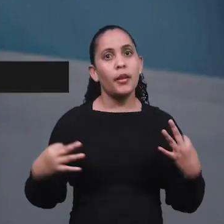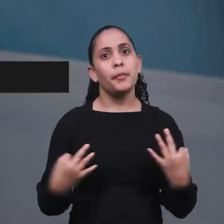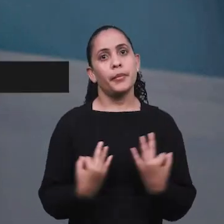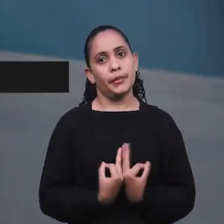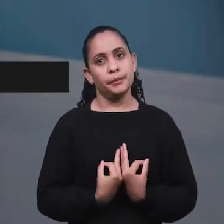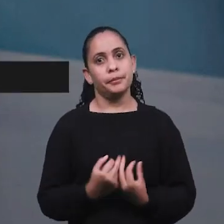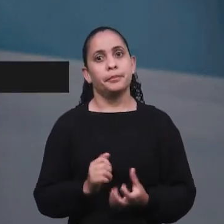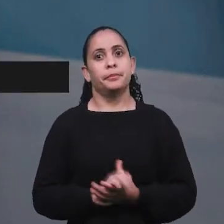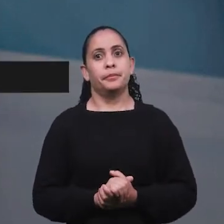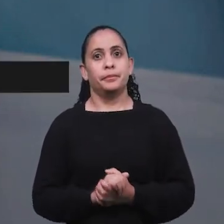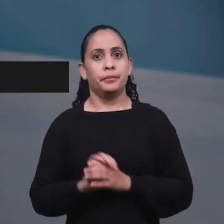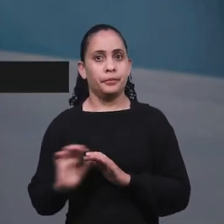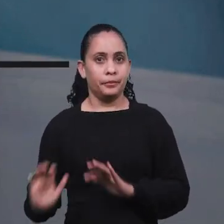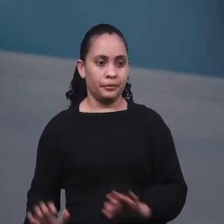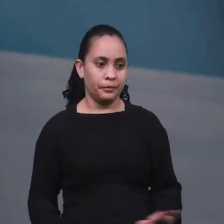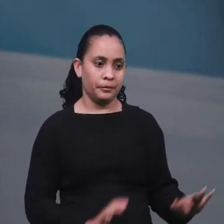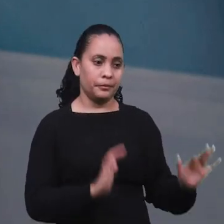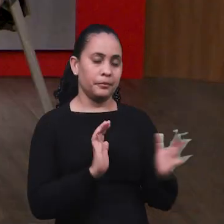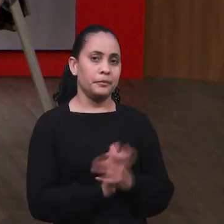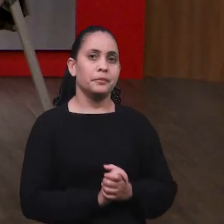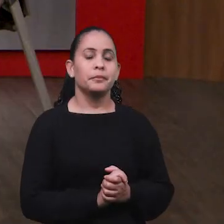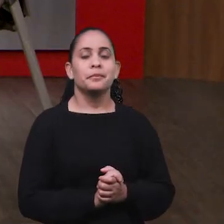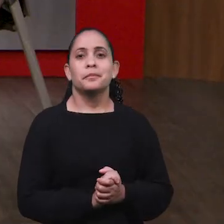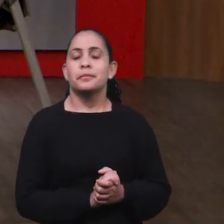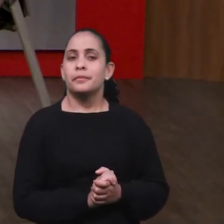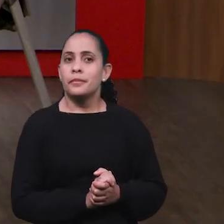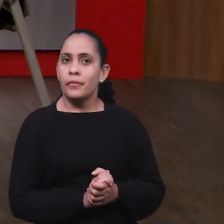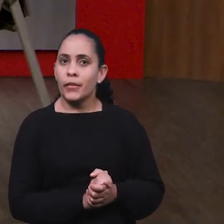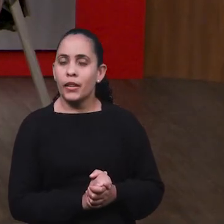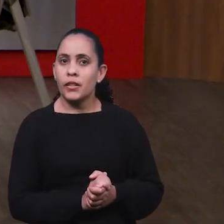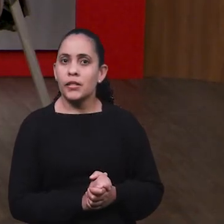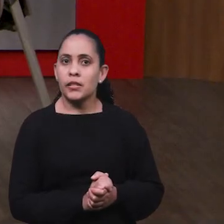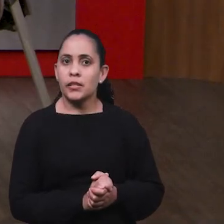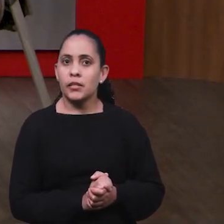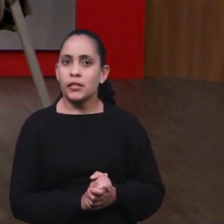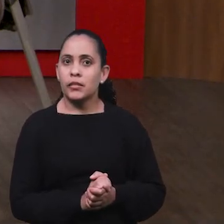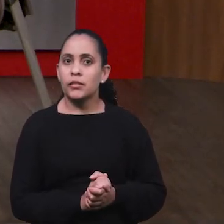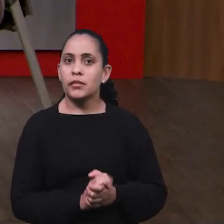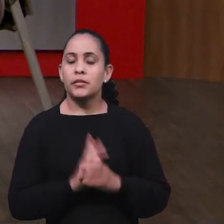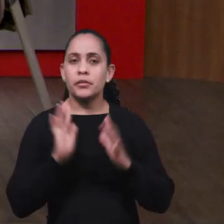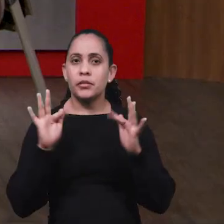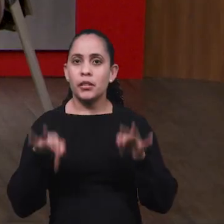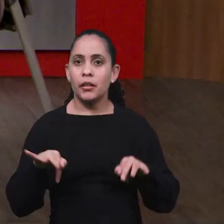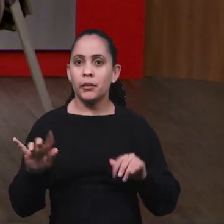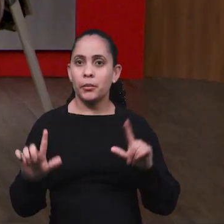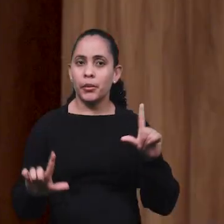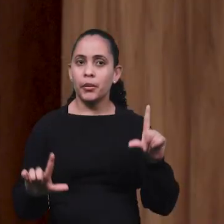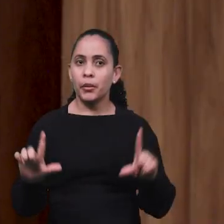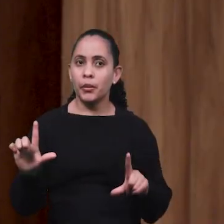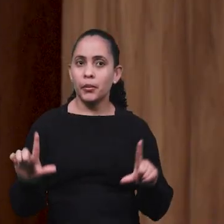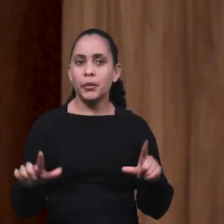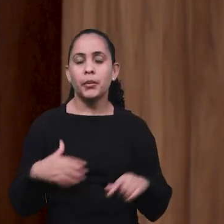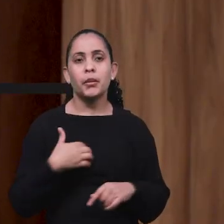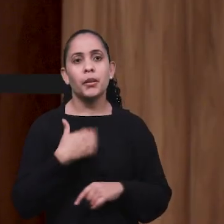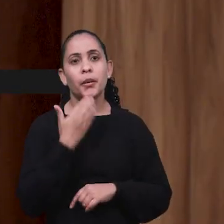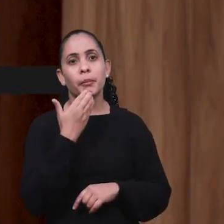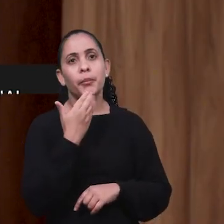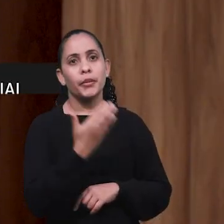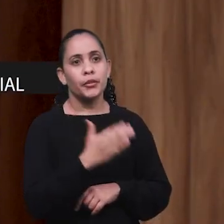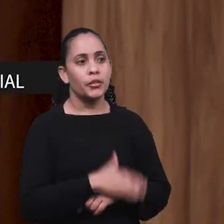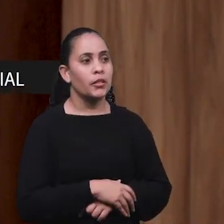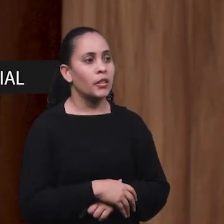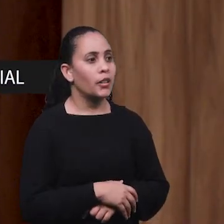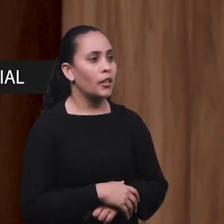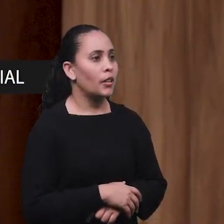sua família. E isso não tem preço. Com certeza. Bem, nós estamos chegando ao final de mais um programa. Eu queria pedir